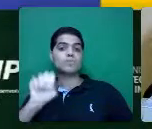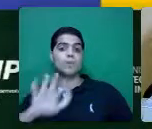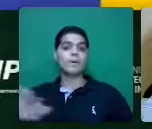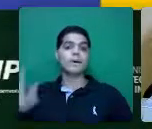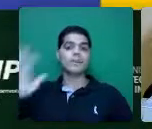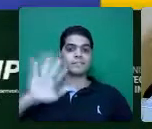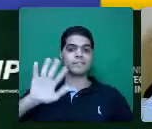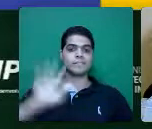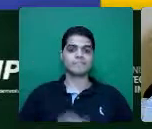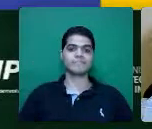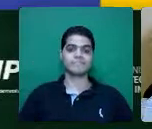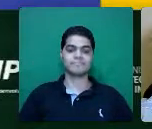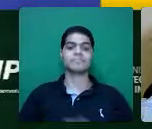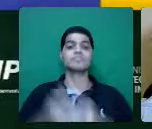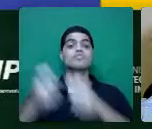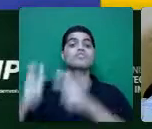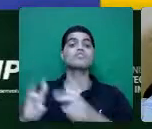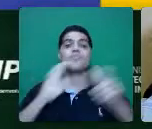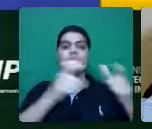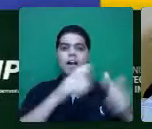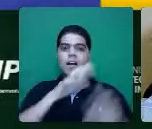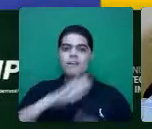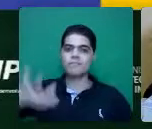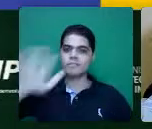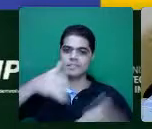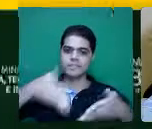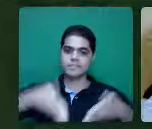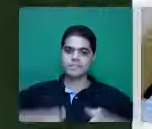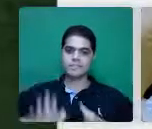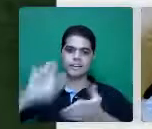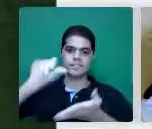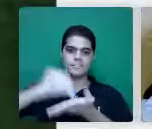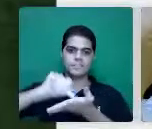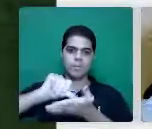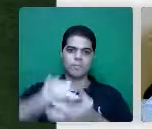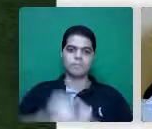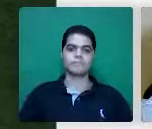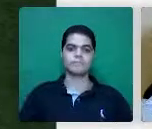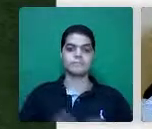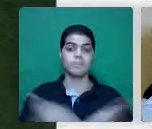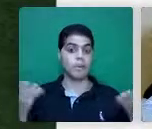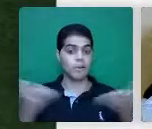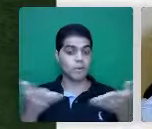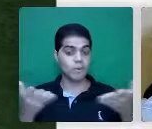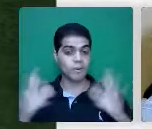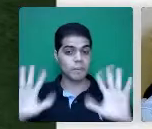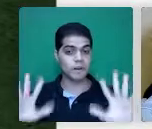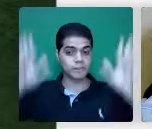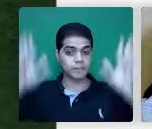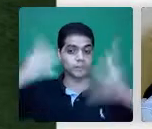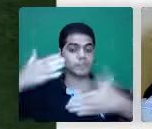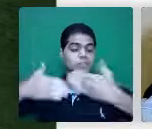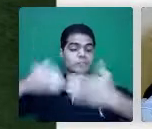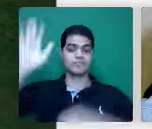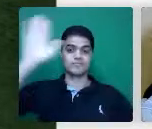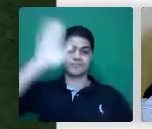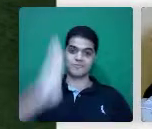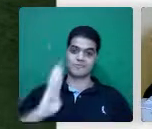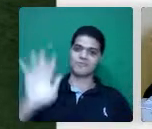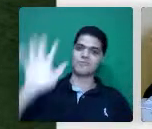Da onde vocês são, pessoal? Então, vamos lá. Maratona Territórios do Brasil. Como a gente apresentou,